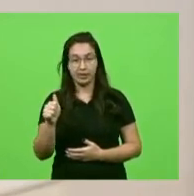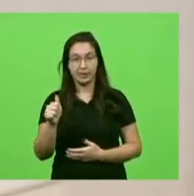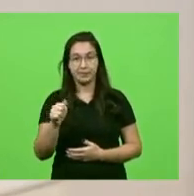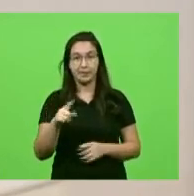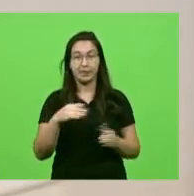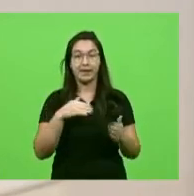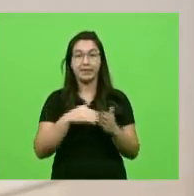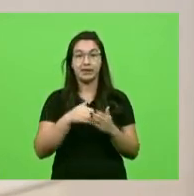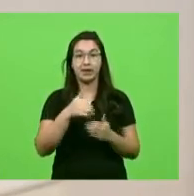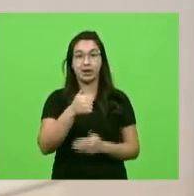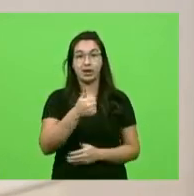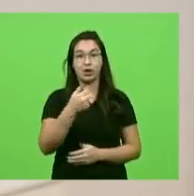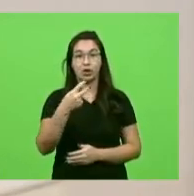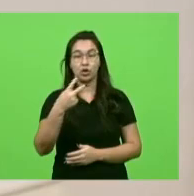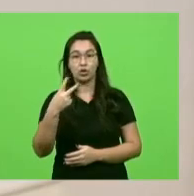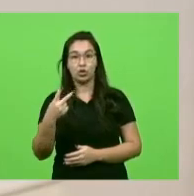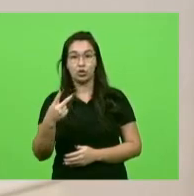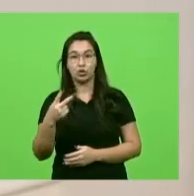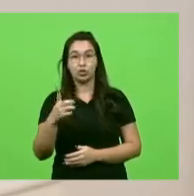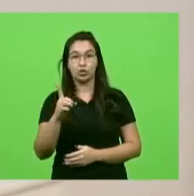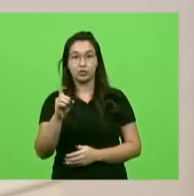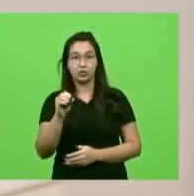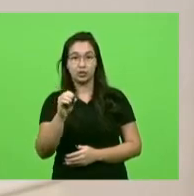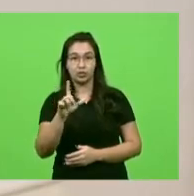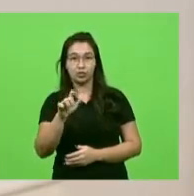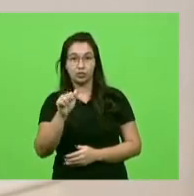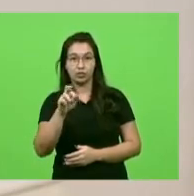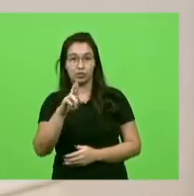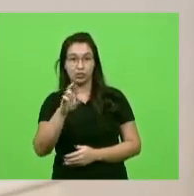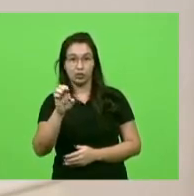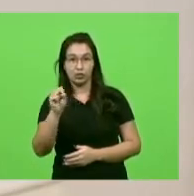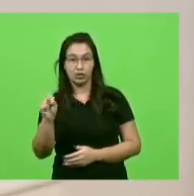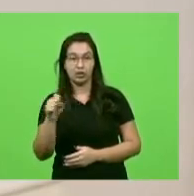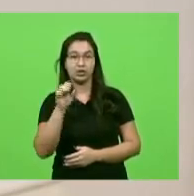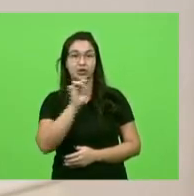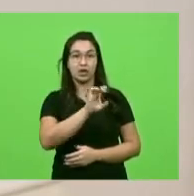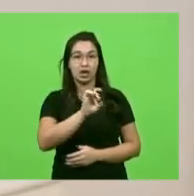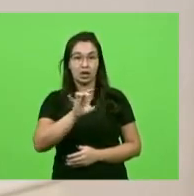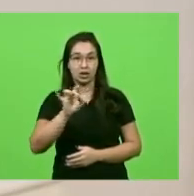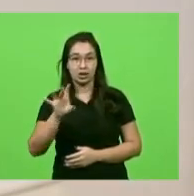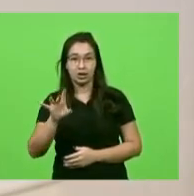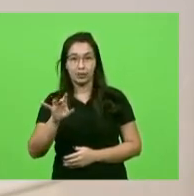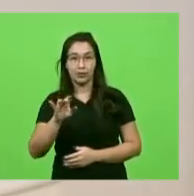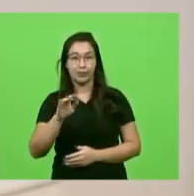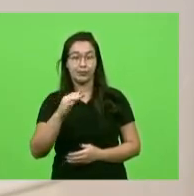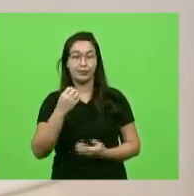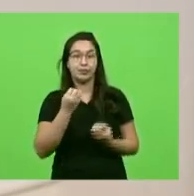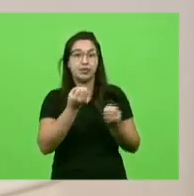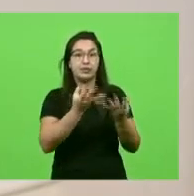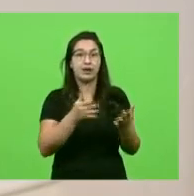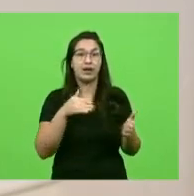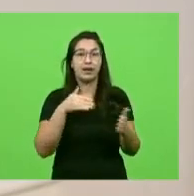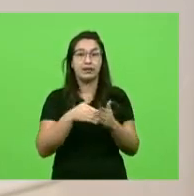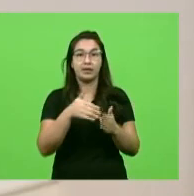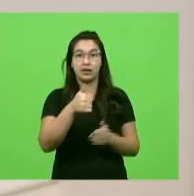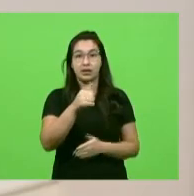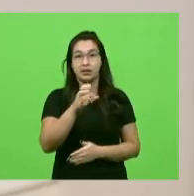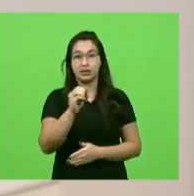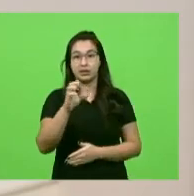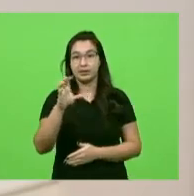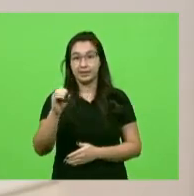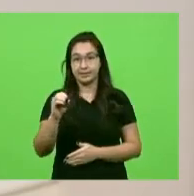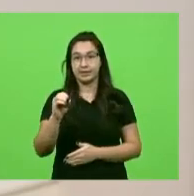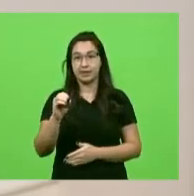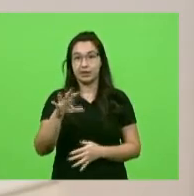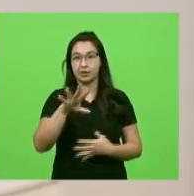cada, com data prevista para envio do primeiro lote de 100 respiradores entre 25 e 30 de